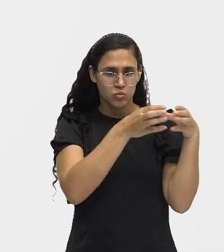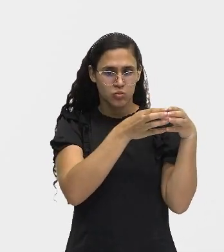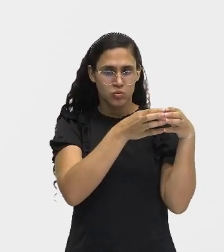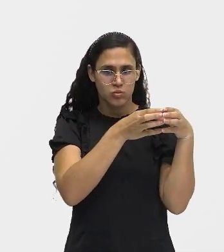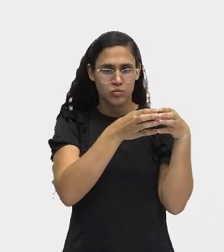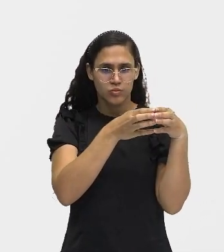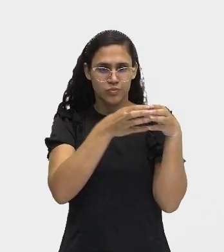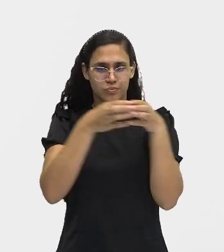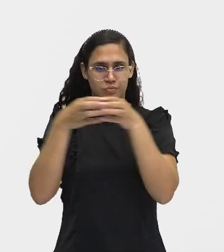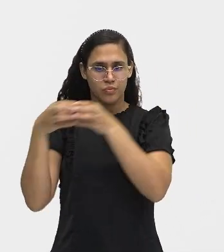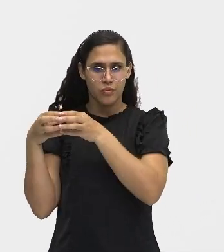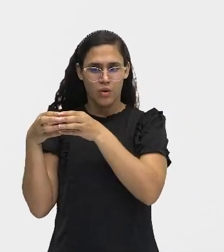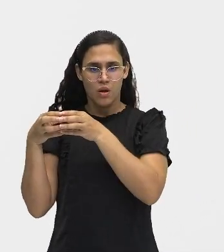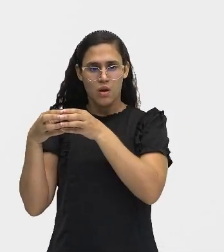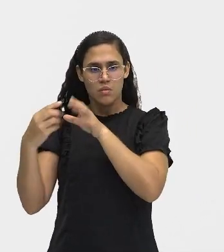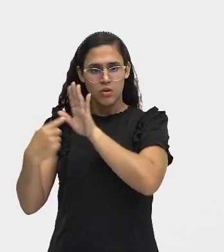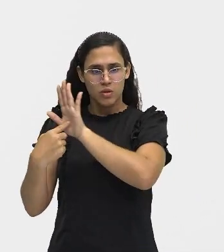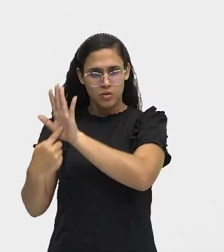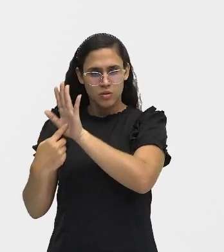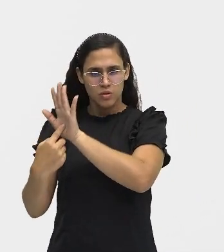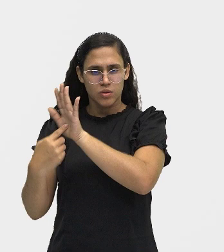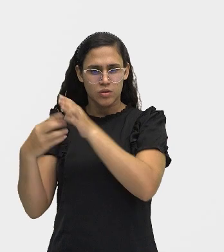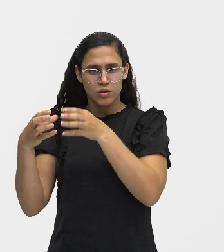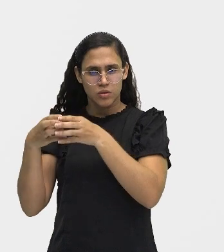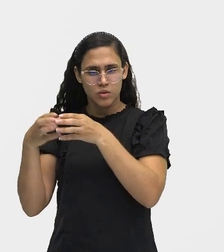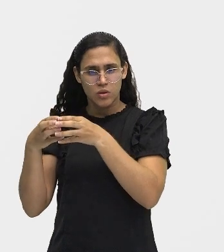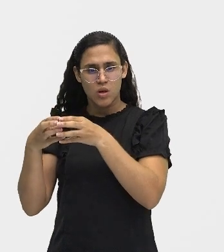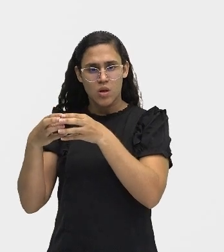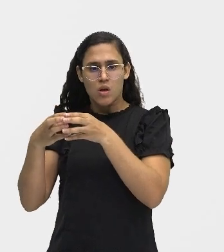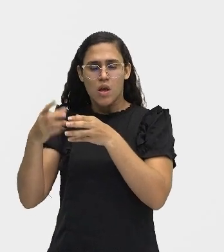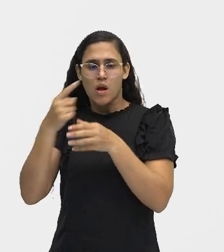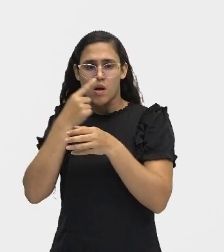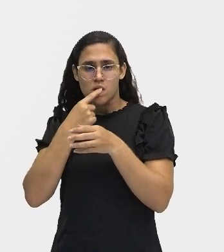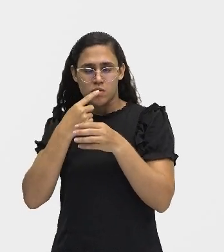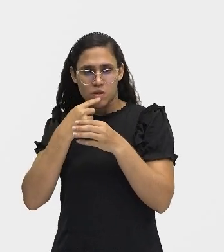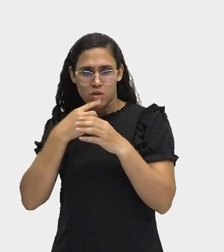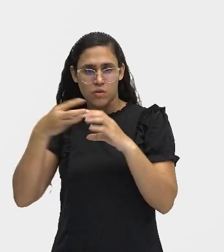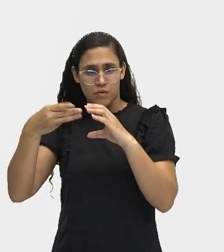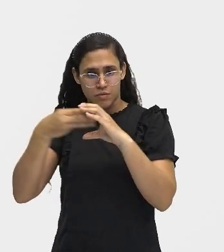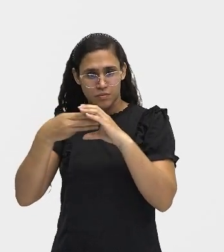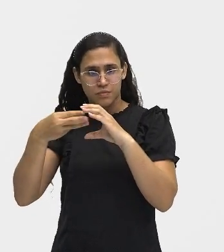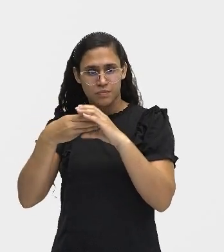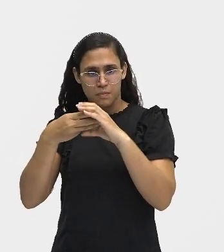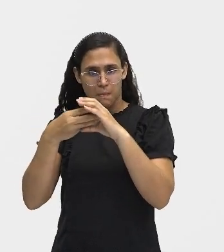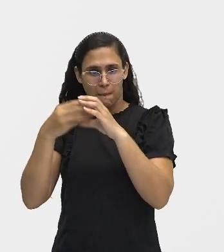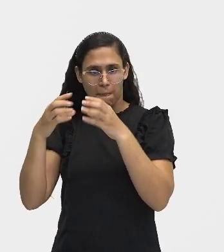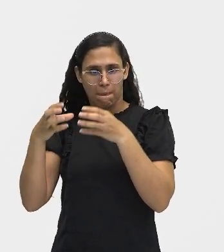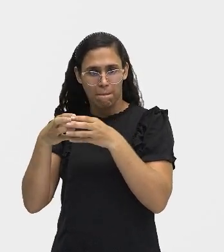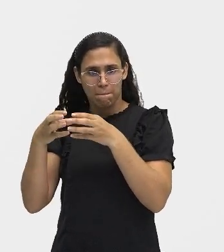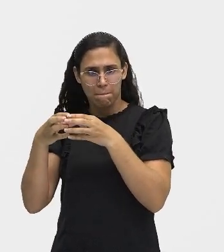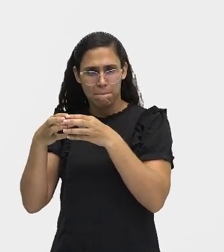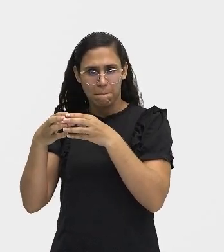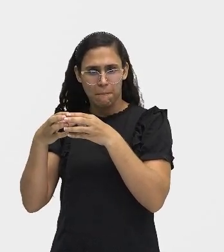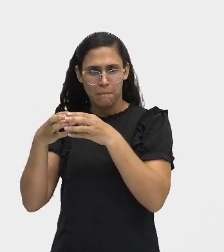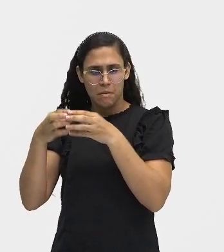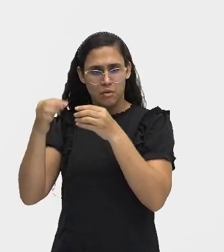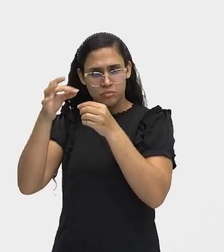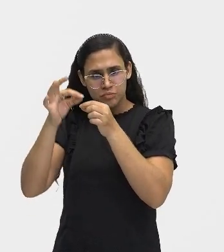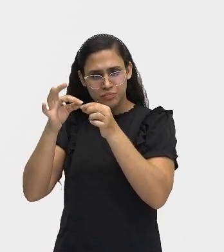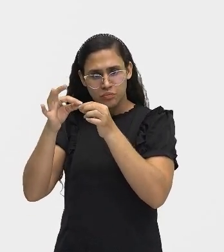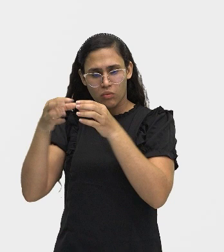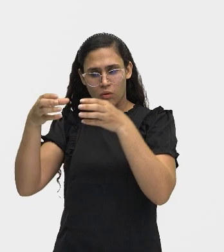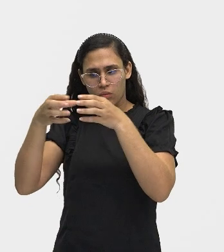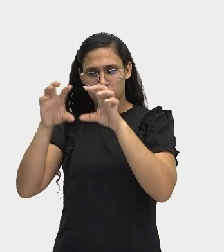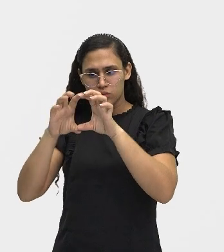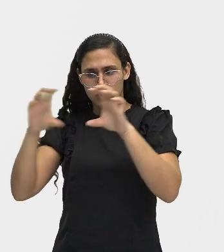apresentam todos hemoglobina. A hemoglobina, que é a célula vermelha, que vai fazer o transporte dos gases no sangue,